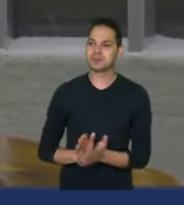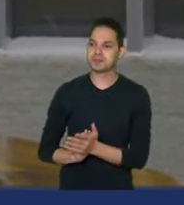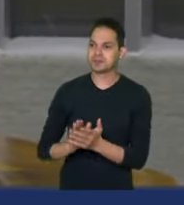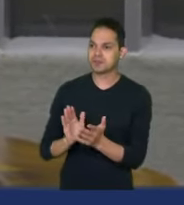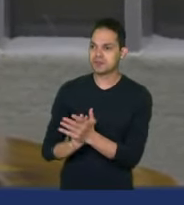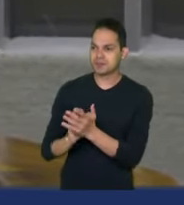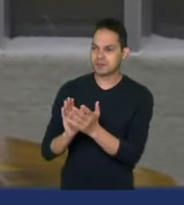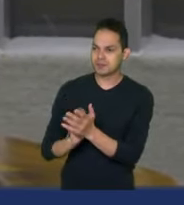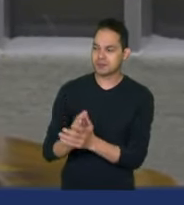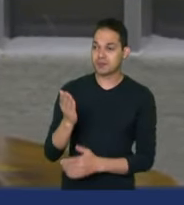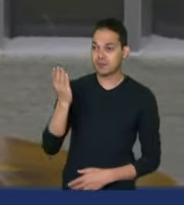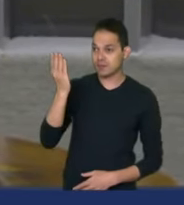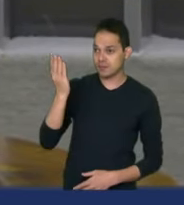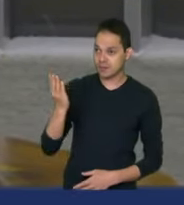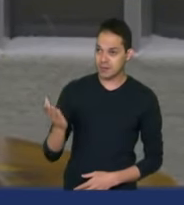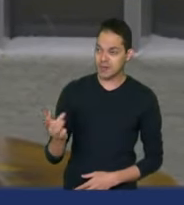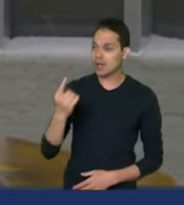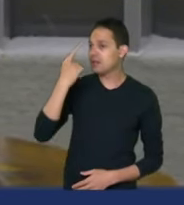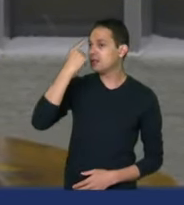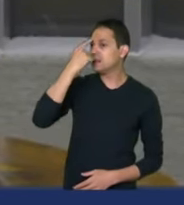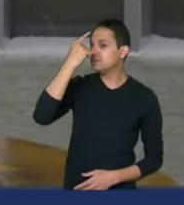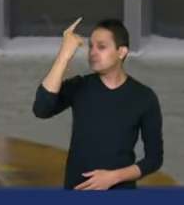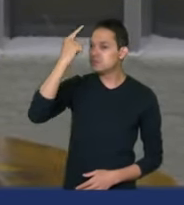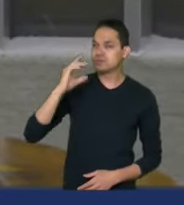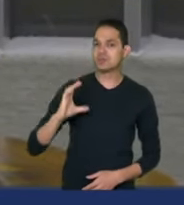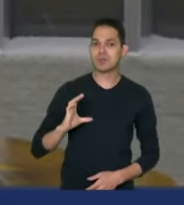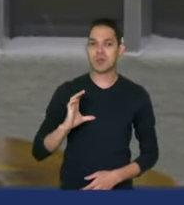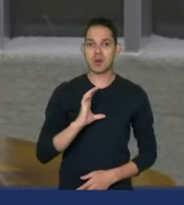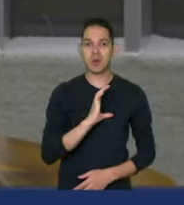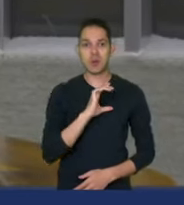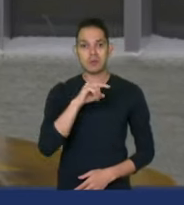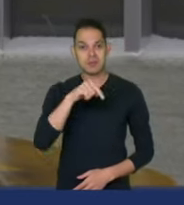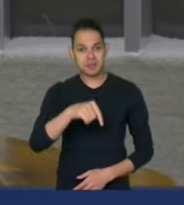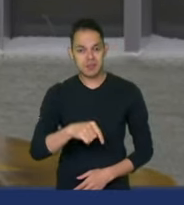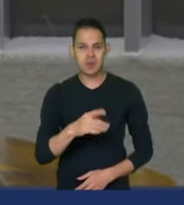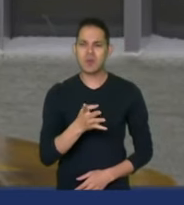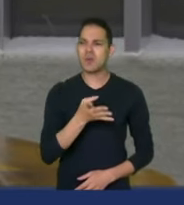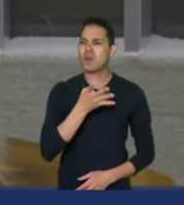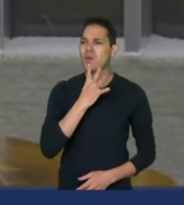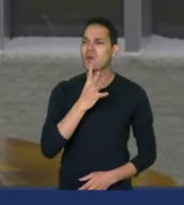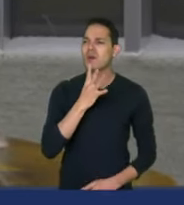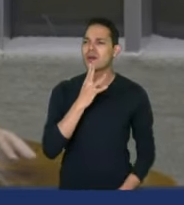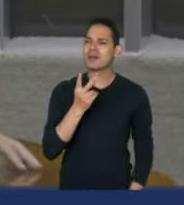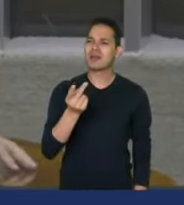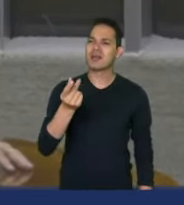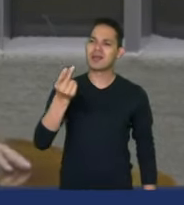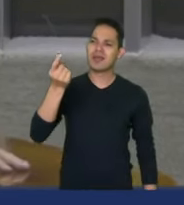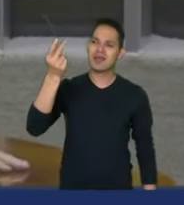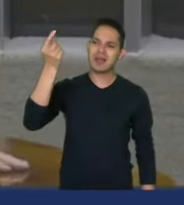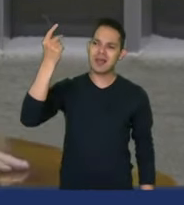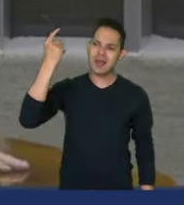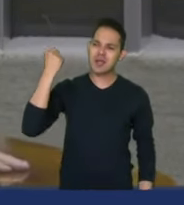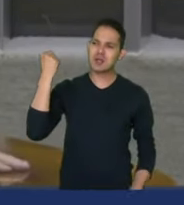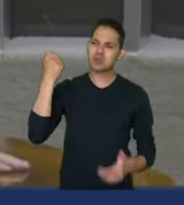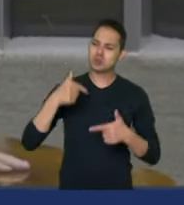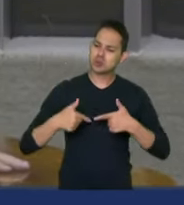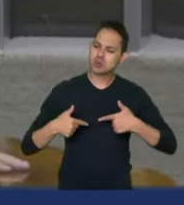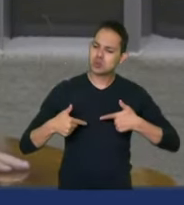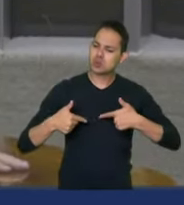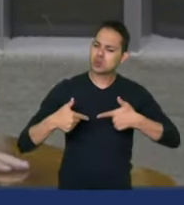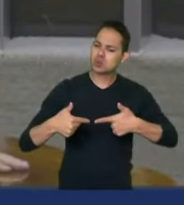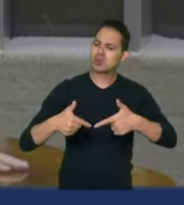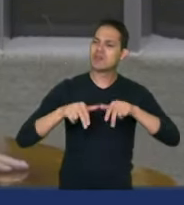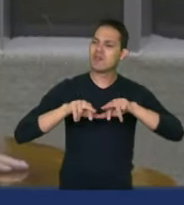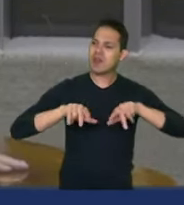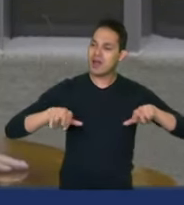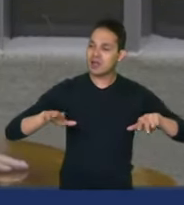Excelência pela iniciativa. Eu o conheço de muitos anos, de muitas caminhadas. Vossa Excelência,